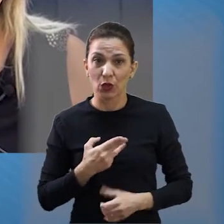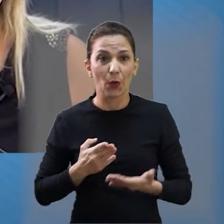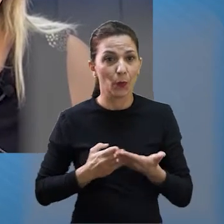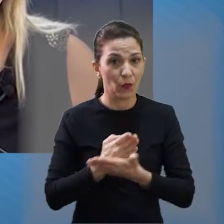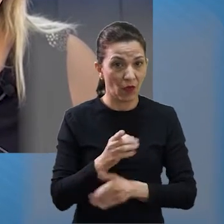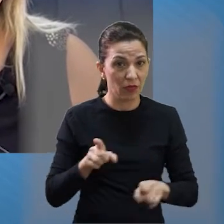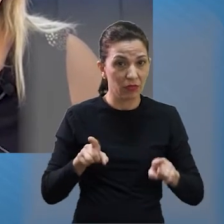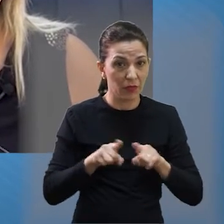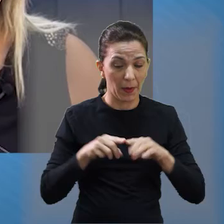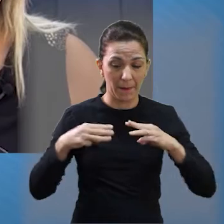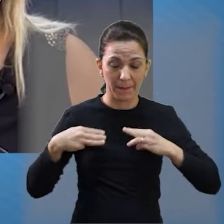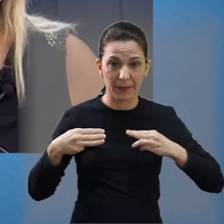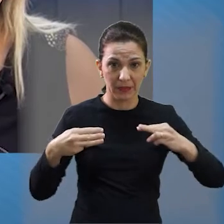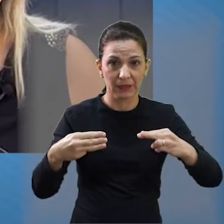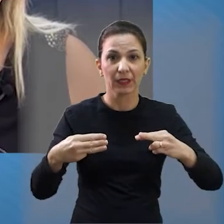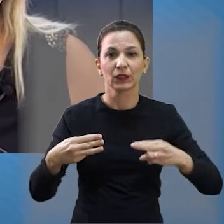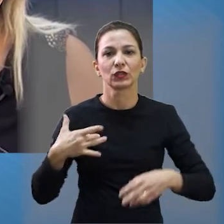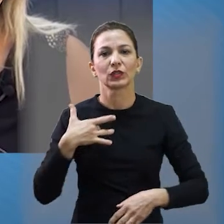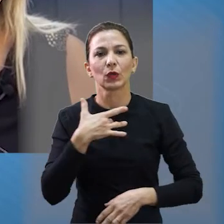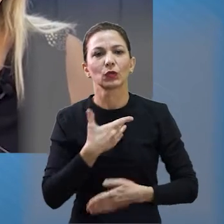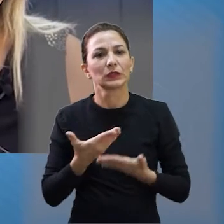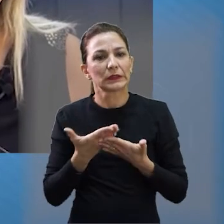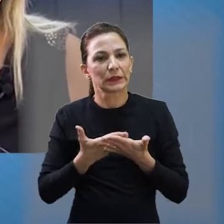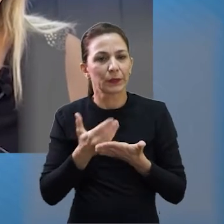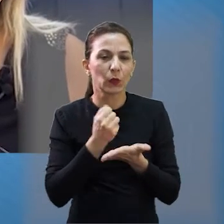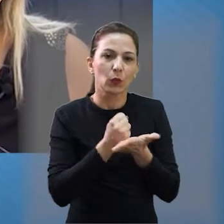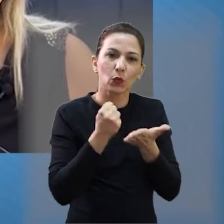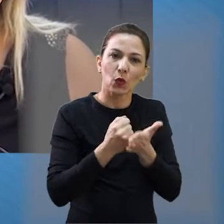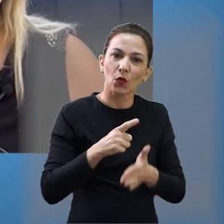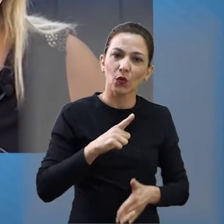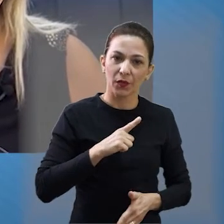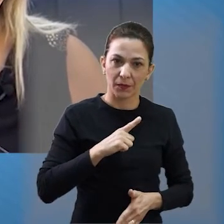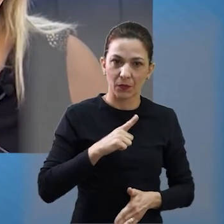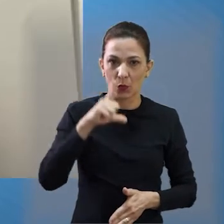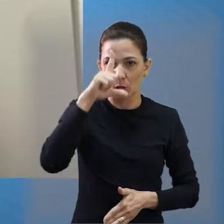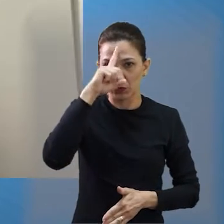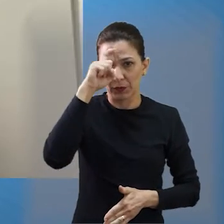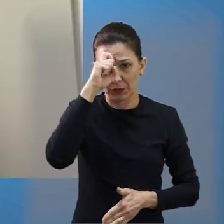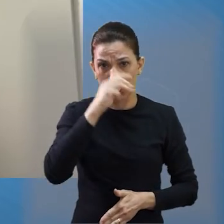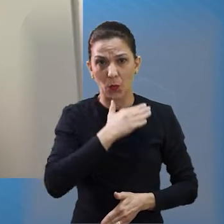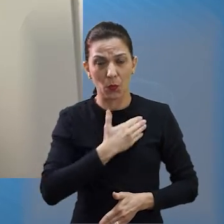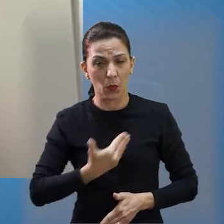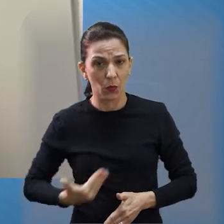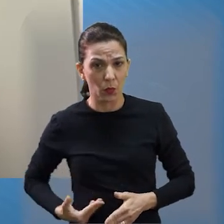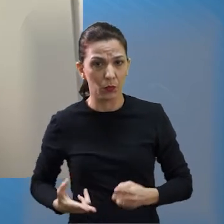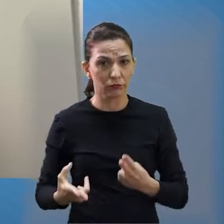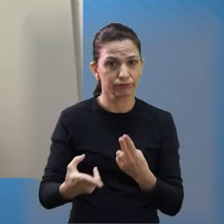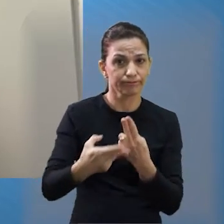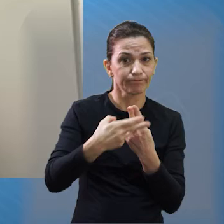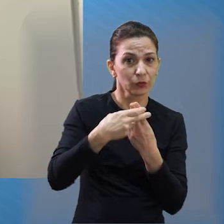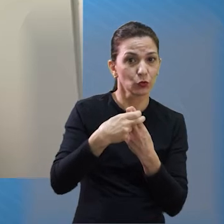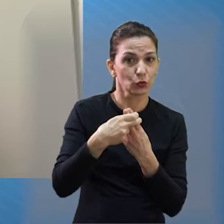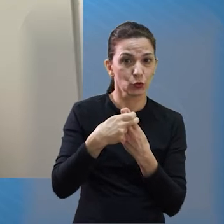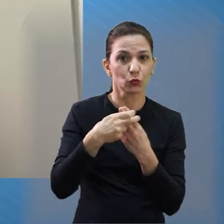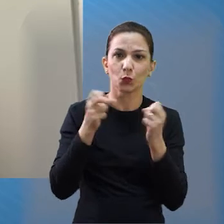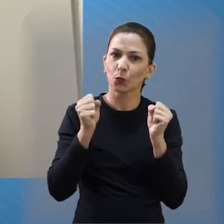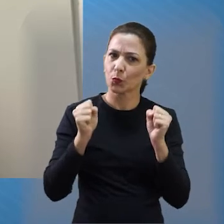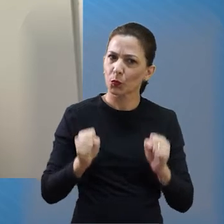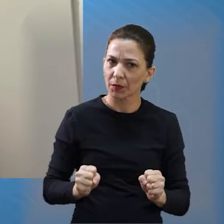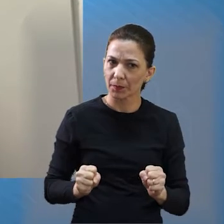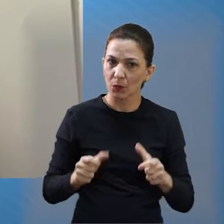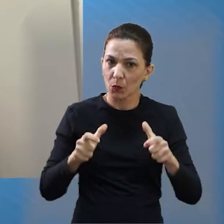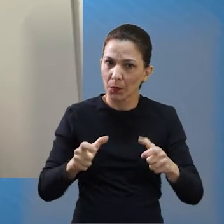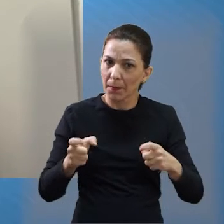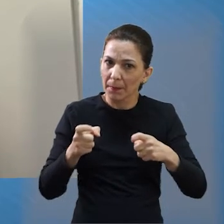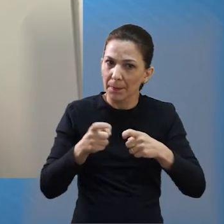é aprovada pelo Conselho Federal de Medicina, então ela é aprovada pelos órgãos, né, o Ministério da Saúde. O Ministério da